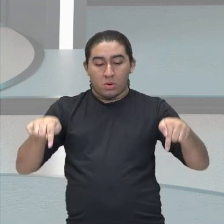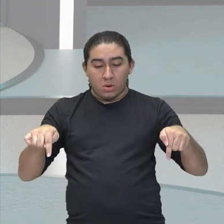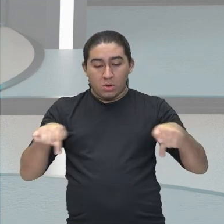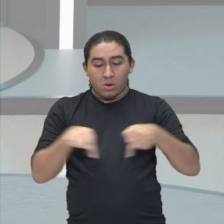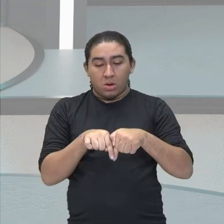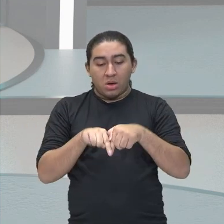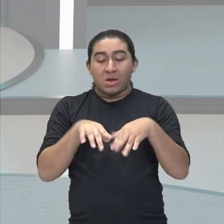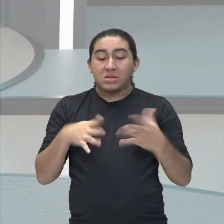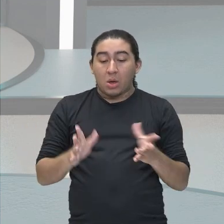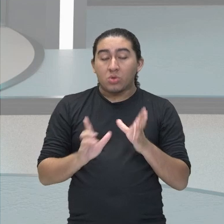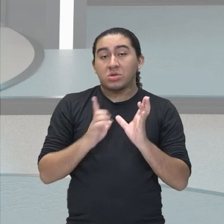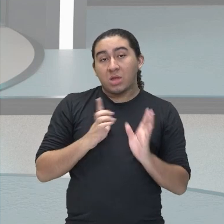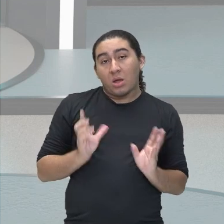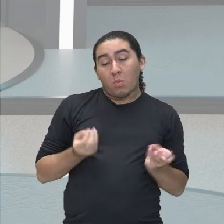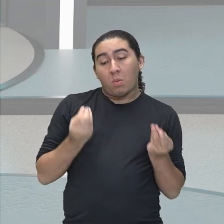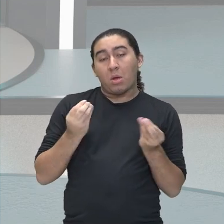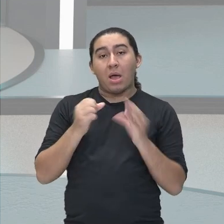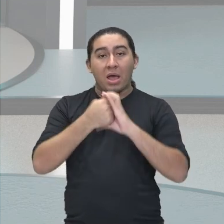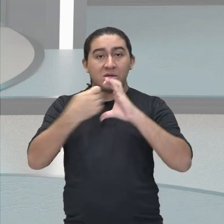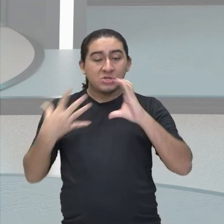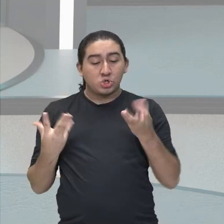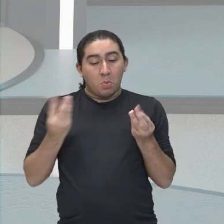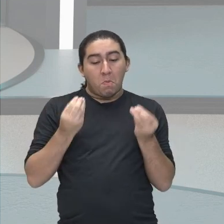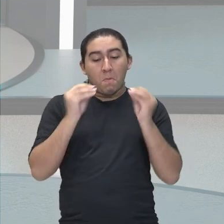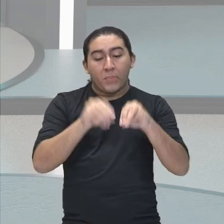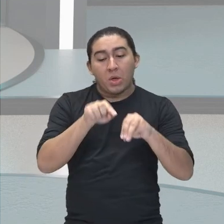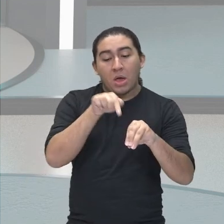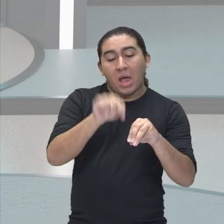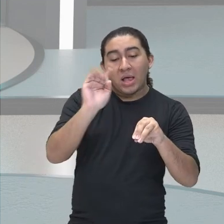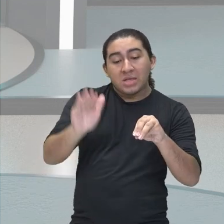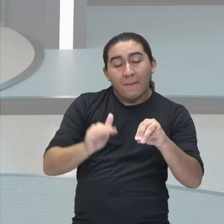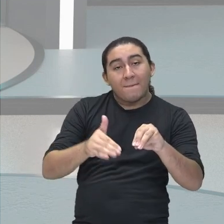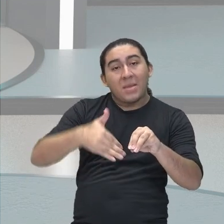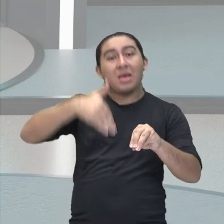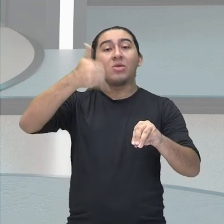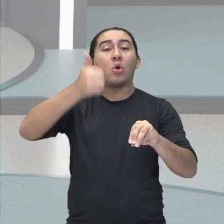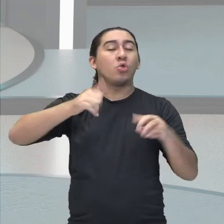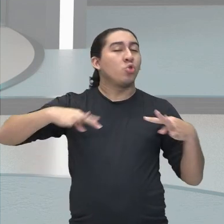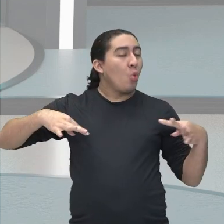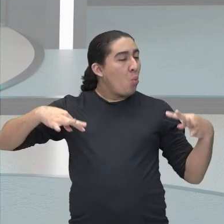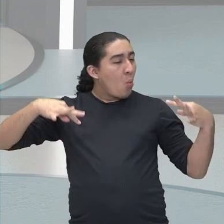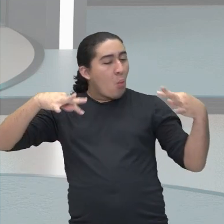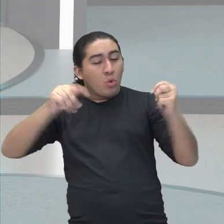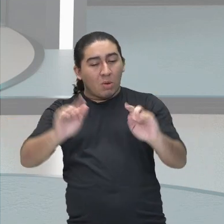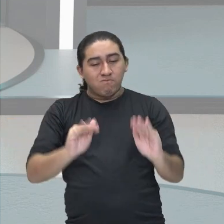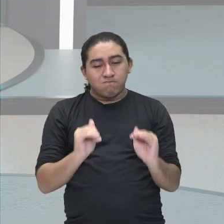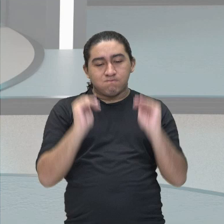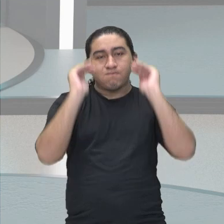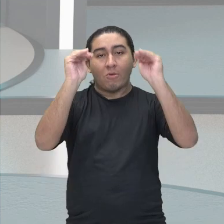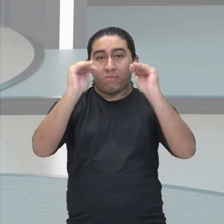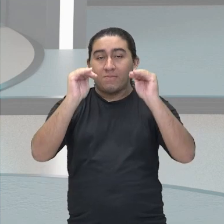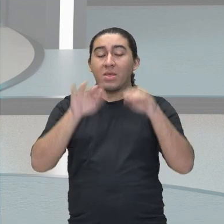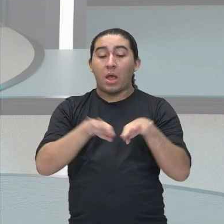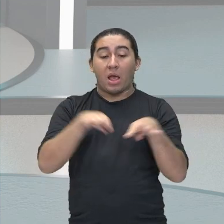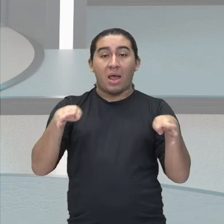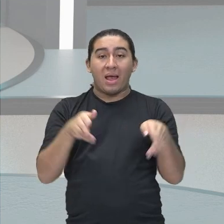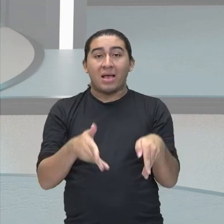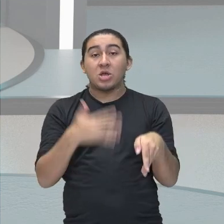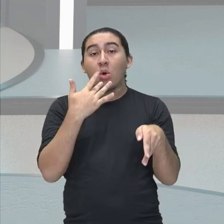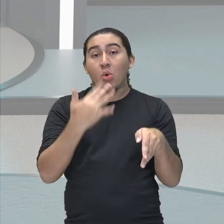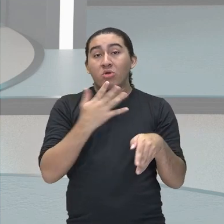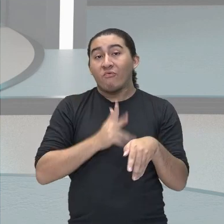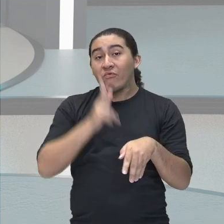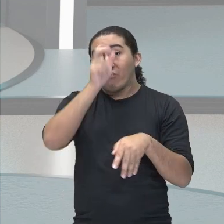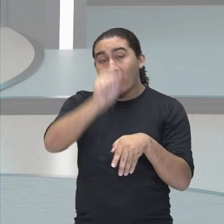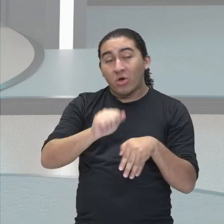exalto ela, colocando ela superior à outra, né? A caixa é a mais colorida da loja. Tem